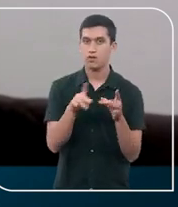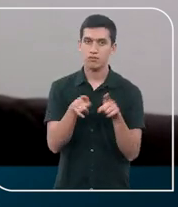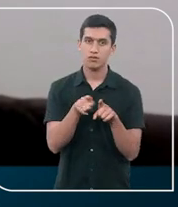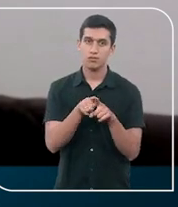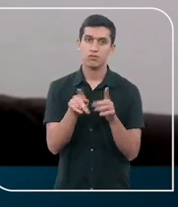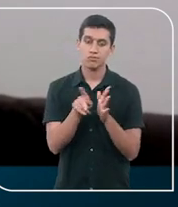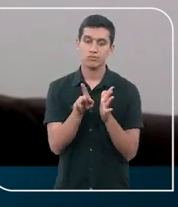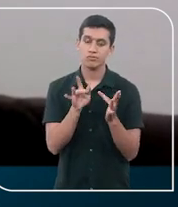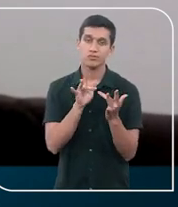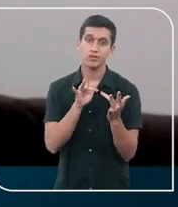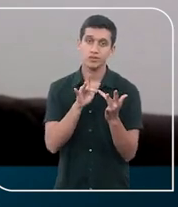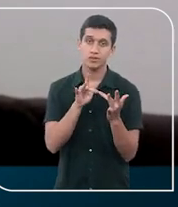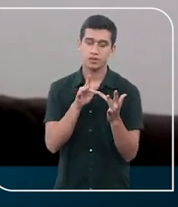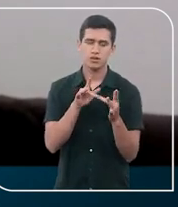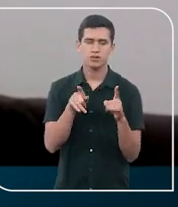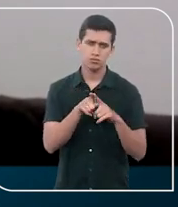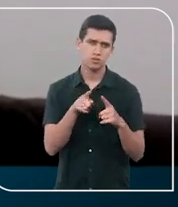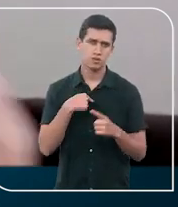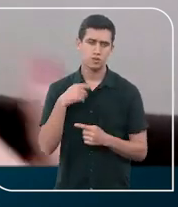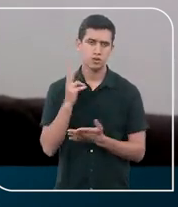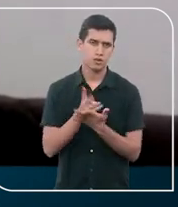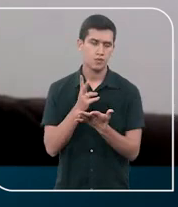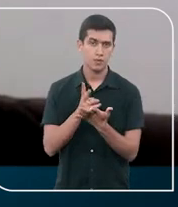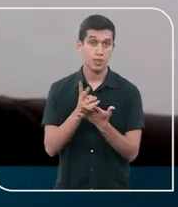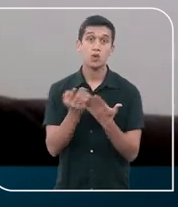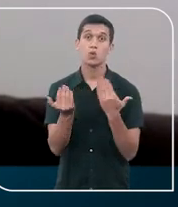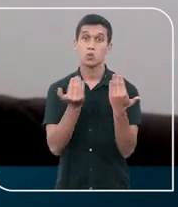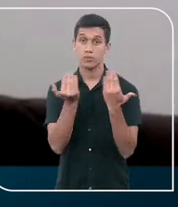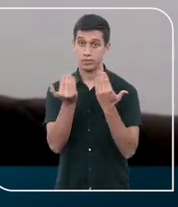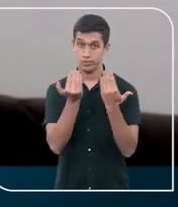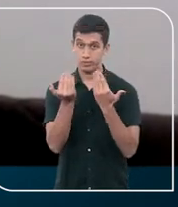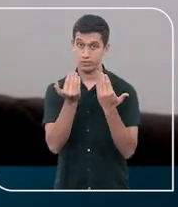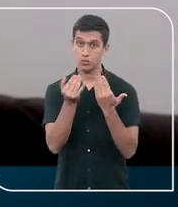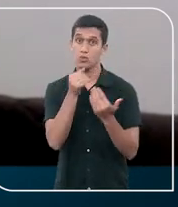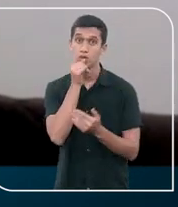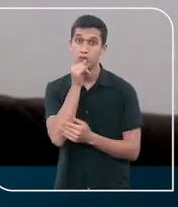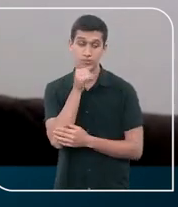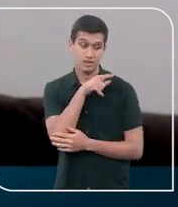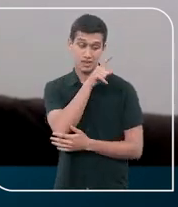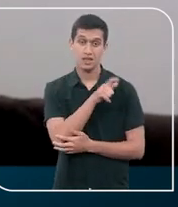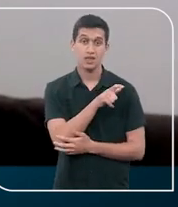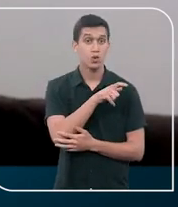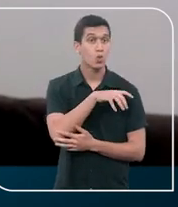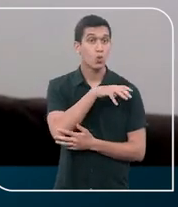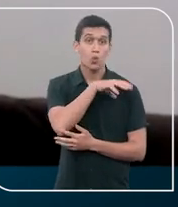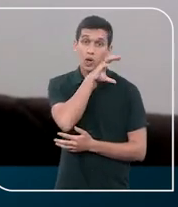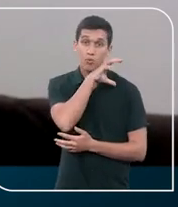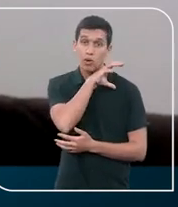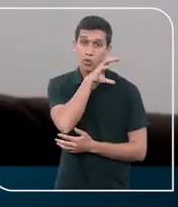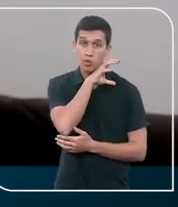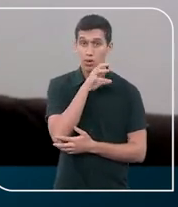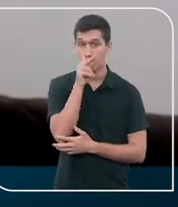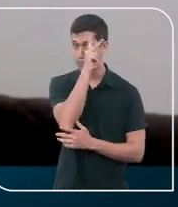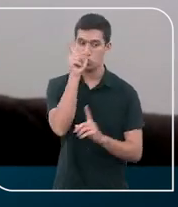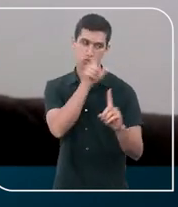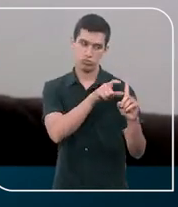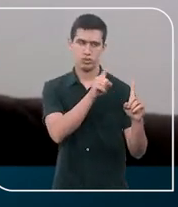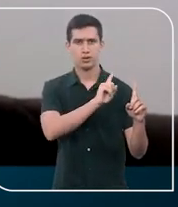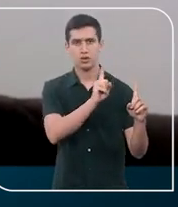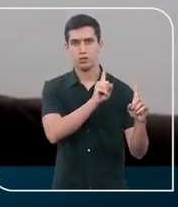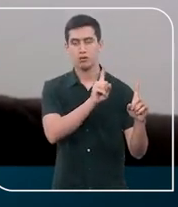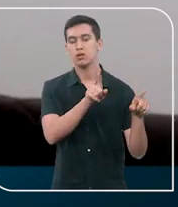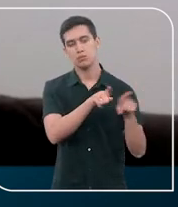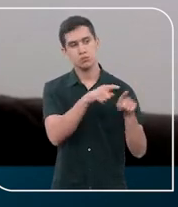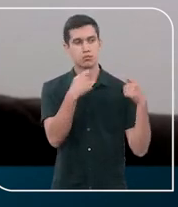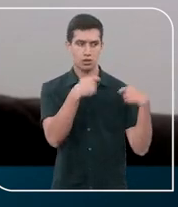faço um comparativo que o animal, né, que não é uma pessoa, mas ele também precisa ser sociável, assim